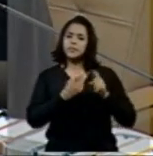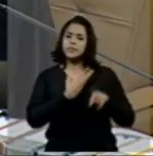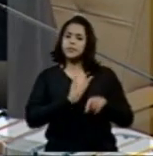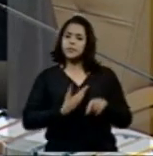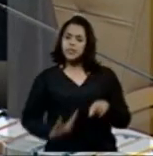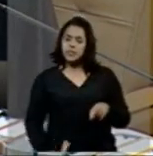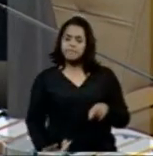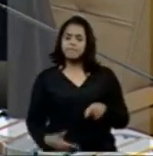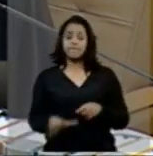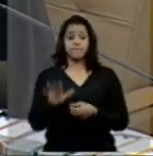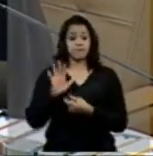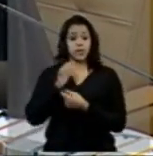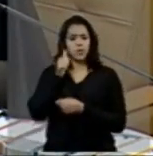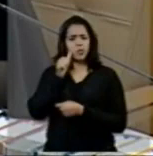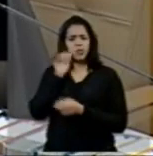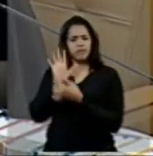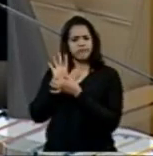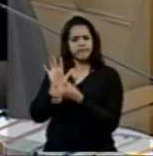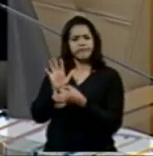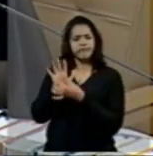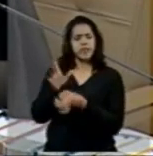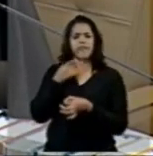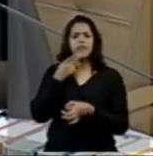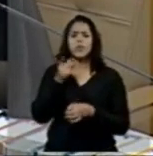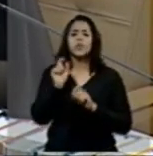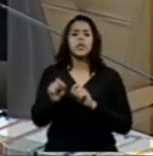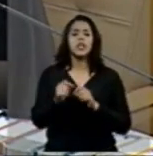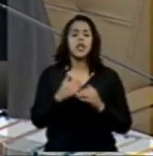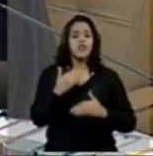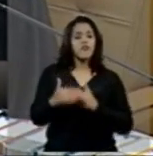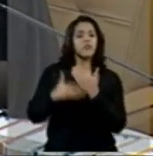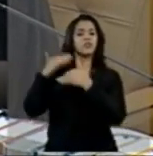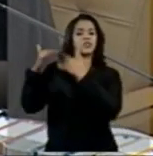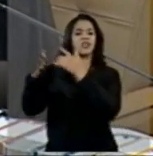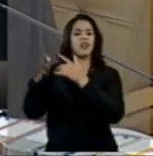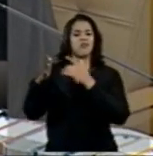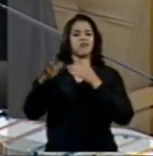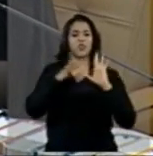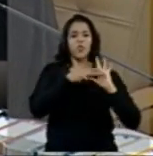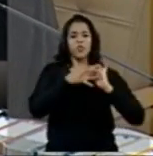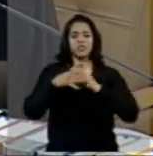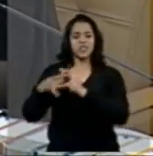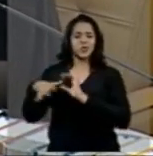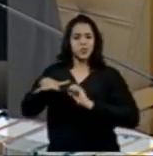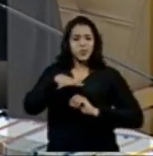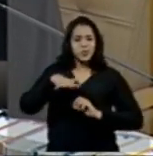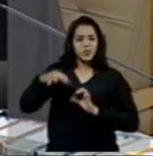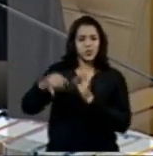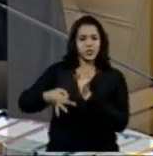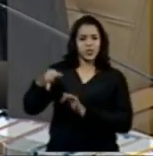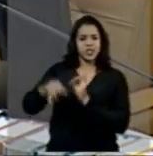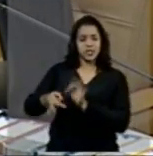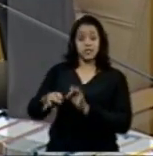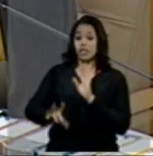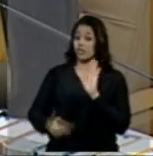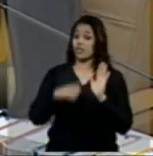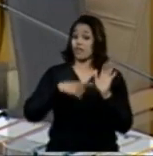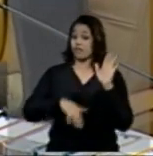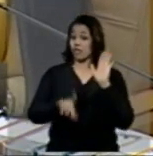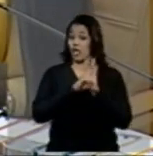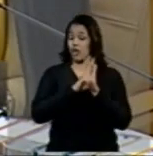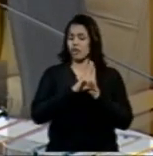Viana, Delgado e Amorim complementam ainda a evolução do quadro jurídico, com a edição do Decreto 2.271,